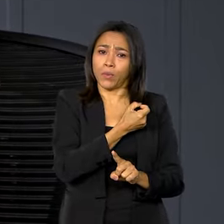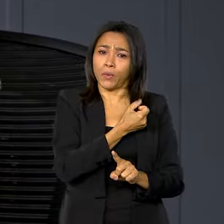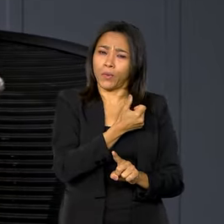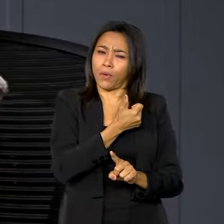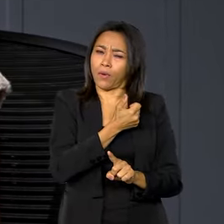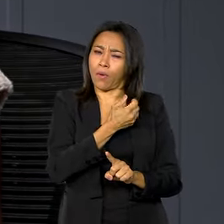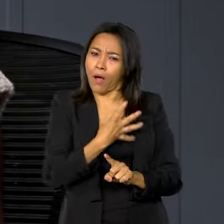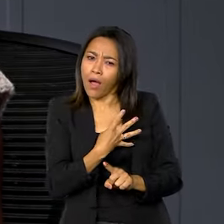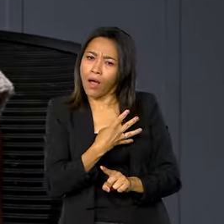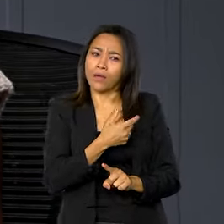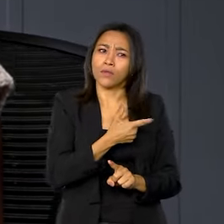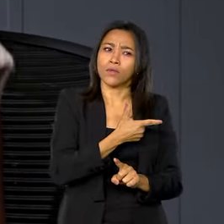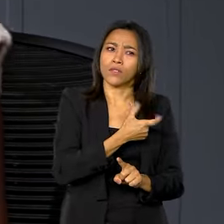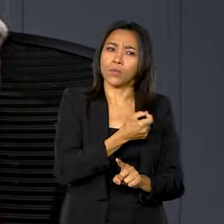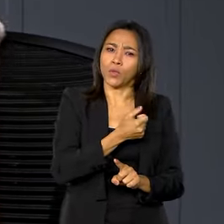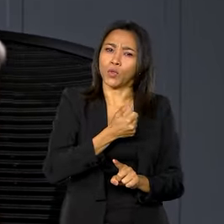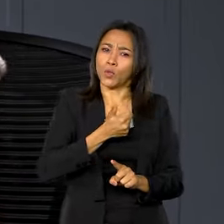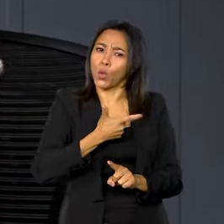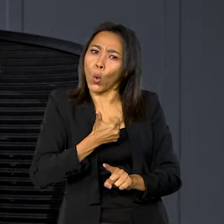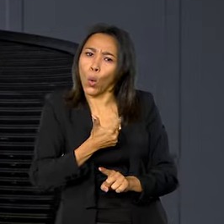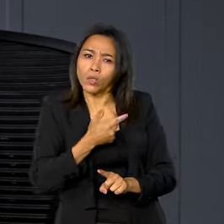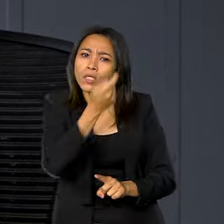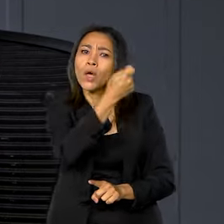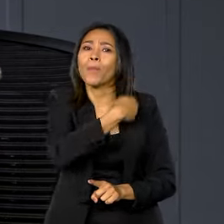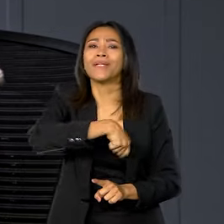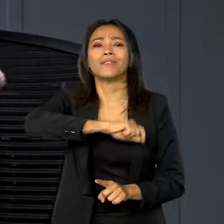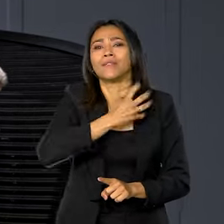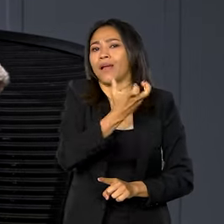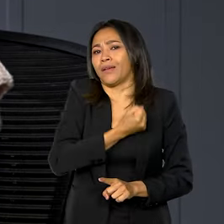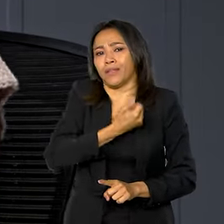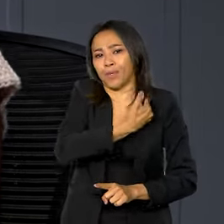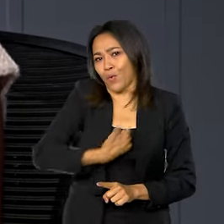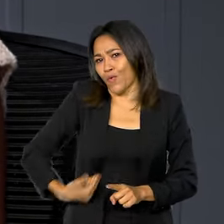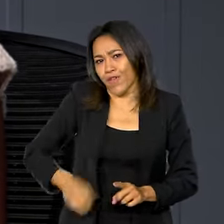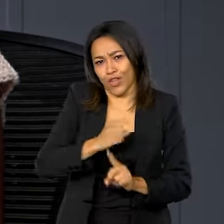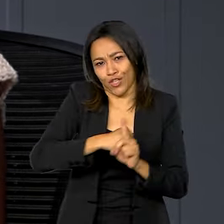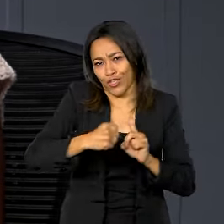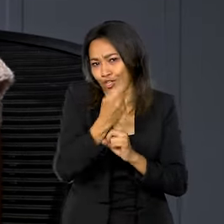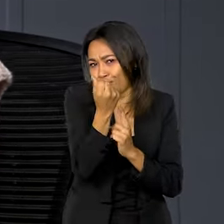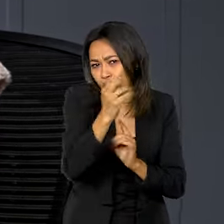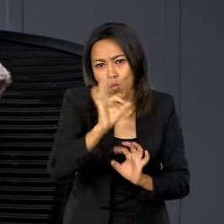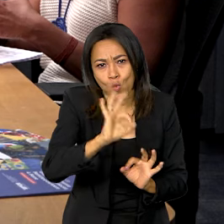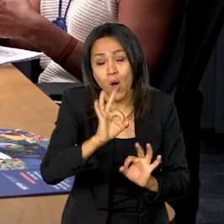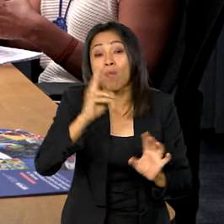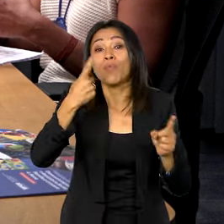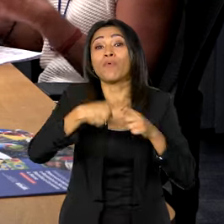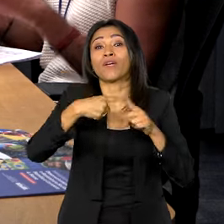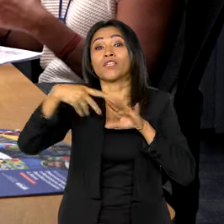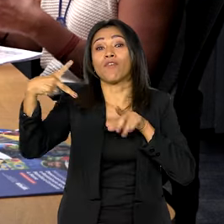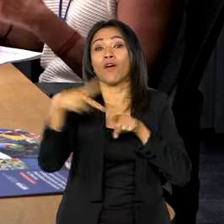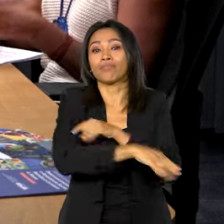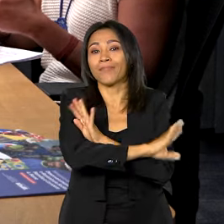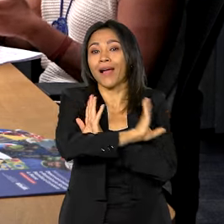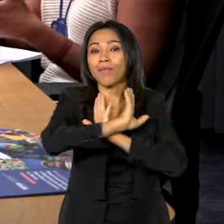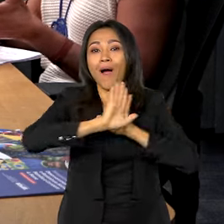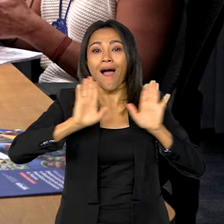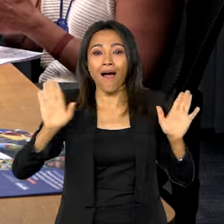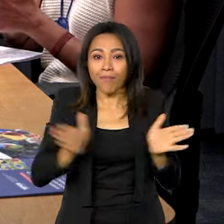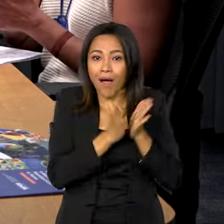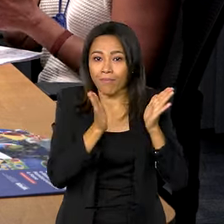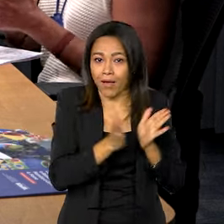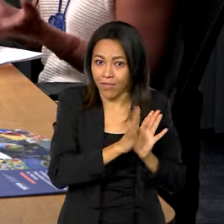2004 a 2012 Já não são mais beneficiárias porque conseguiram romper esse ciclo da da pobreza